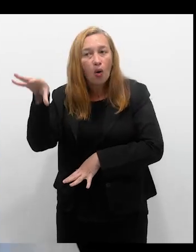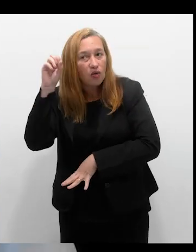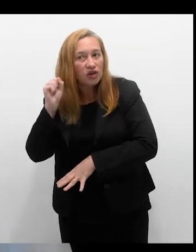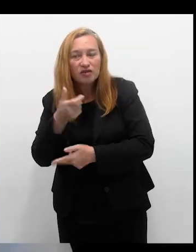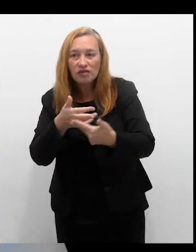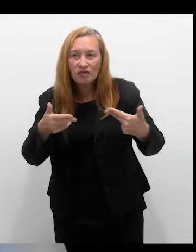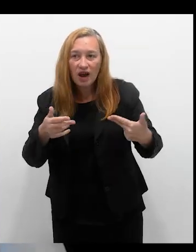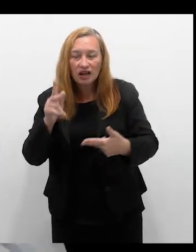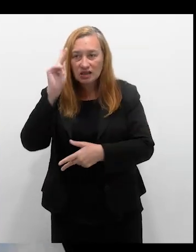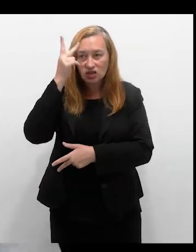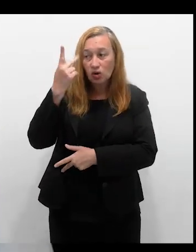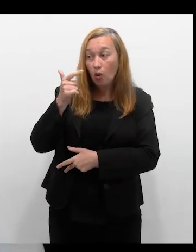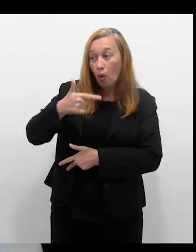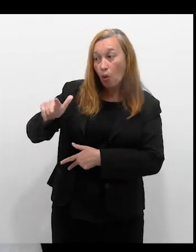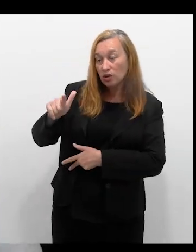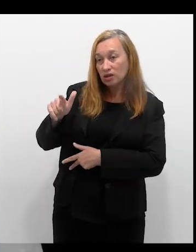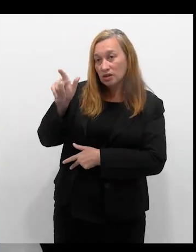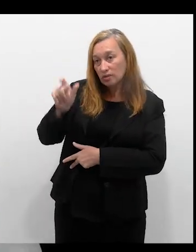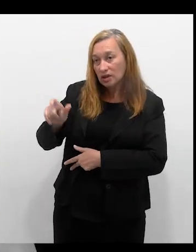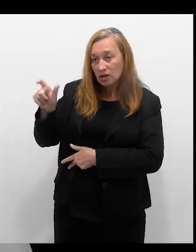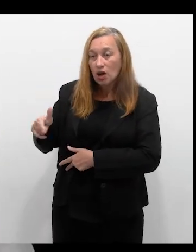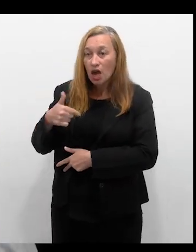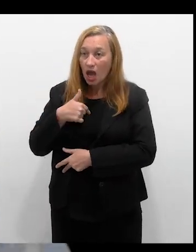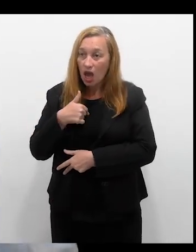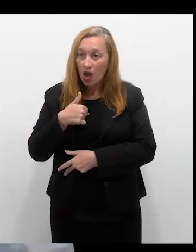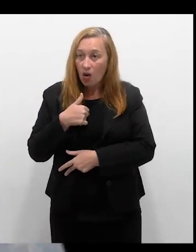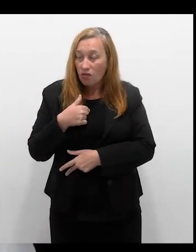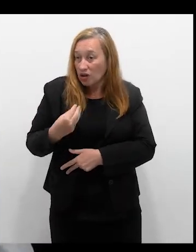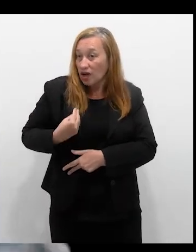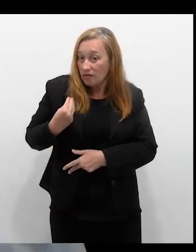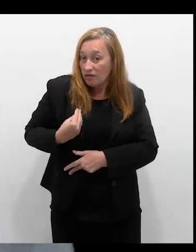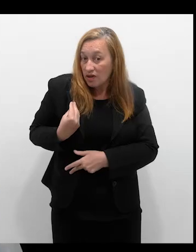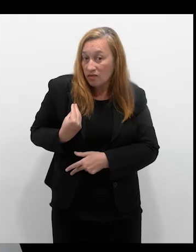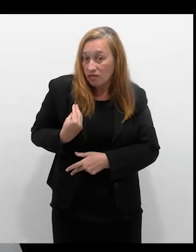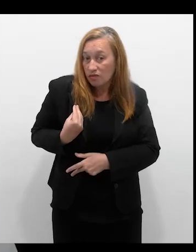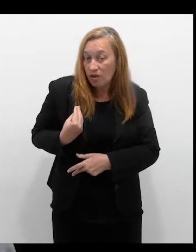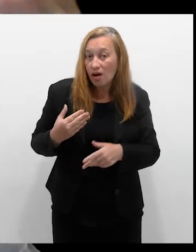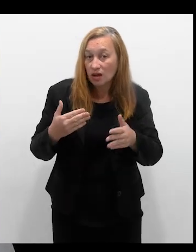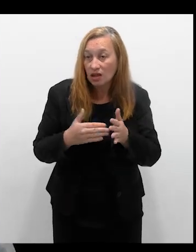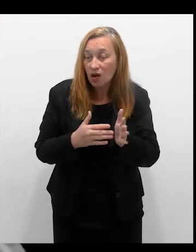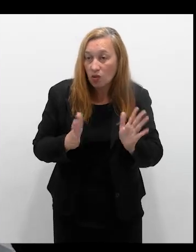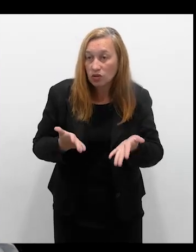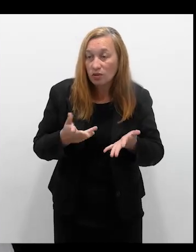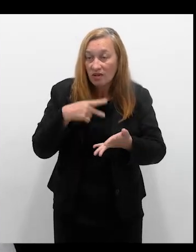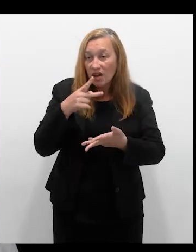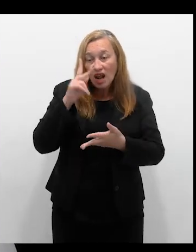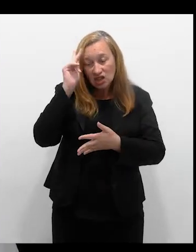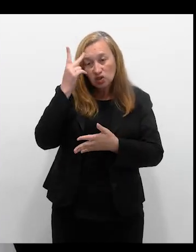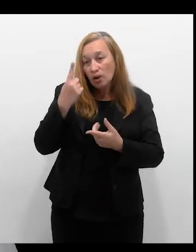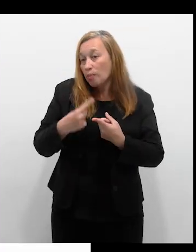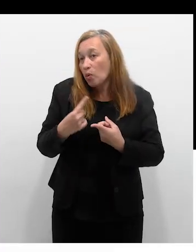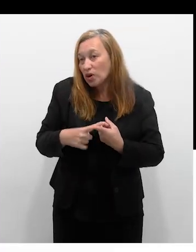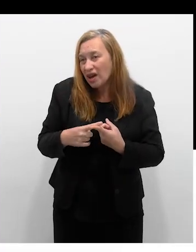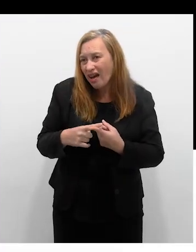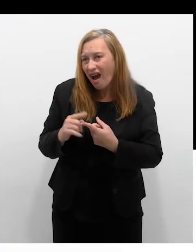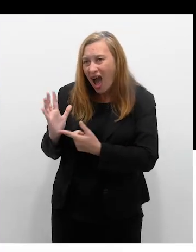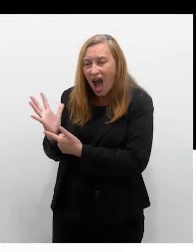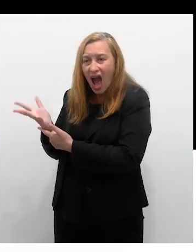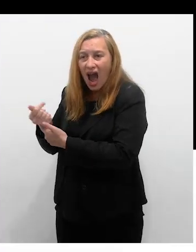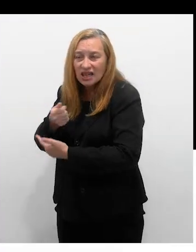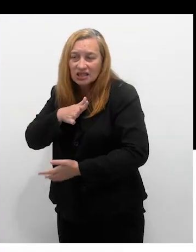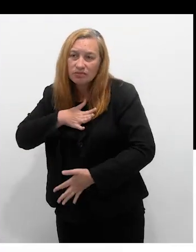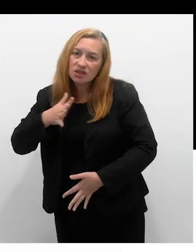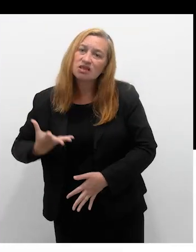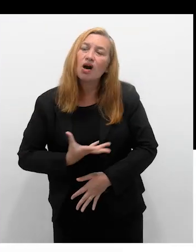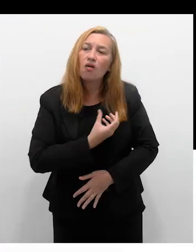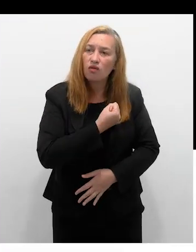escutei inúmeras histórias de outras pessoas, que eu fiquei vivo e eu tô aqui para contar alguma história, para falar alguma coisa, porque a arte me